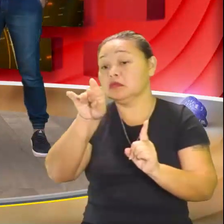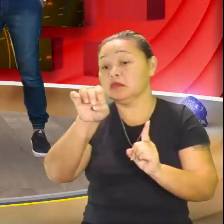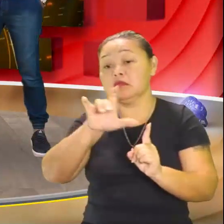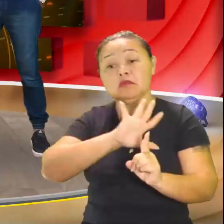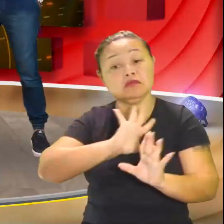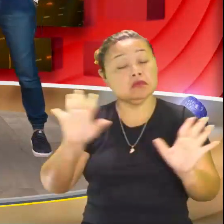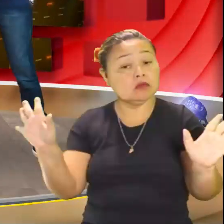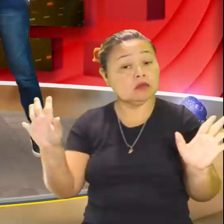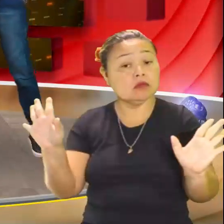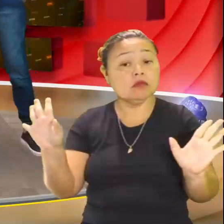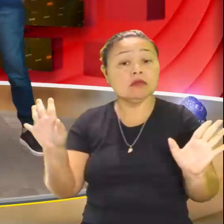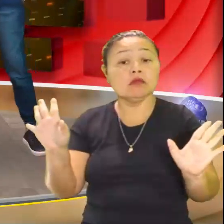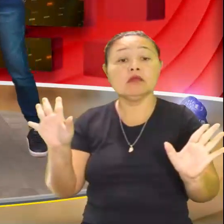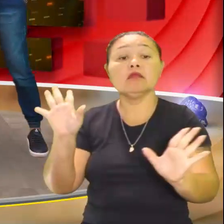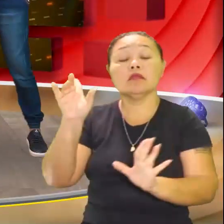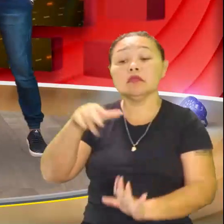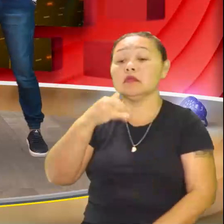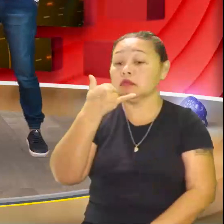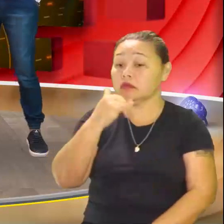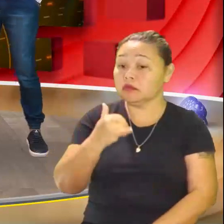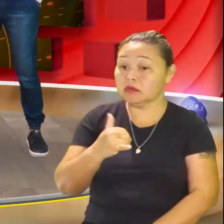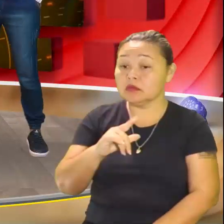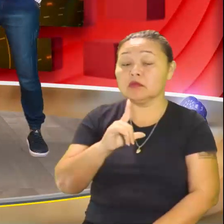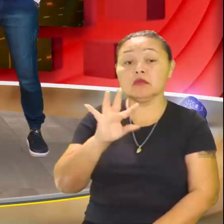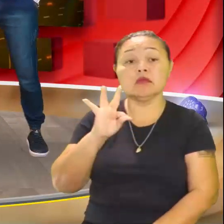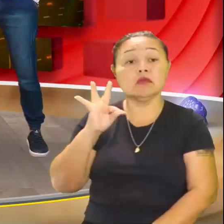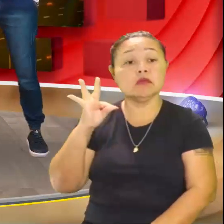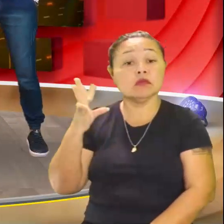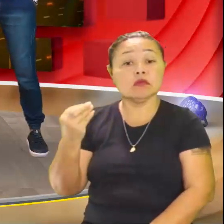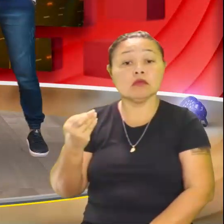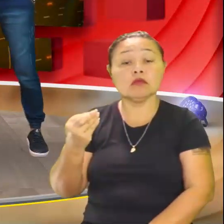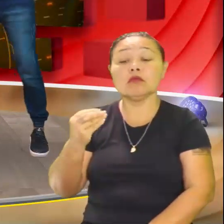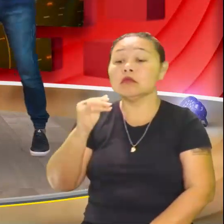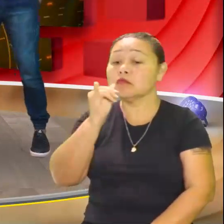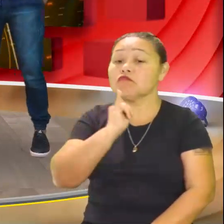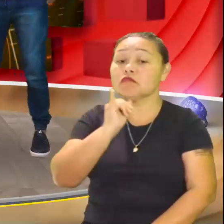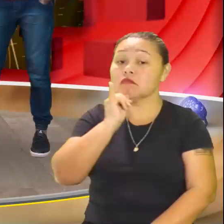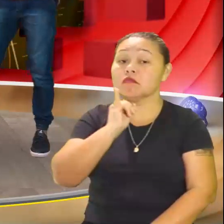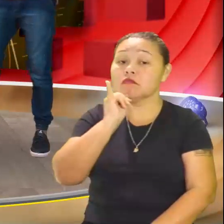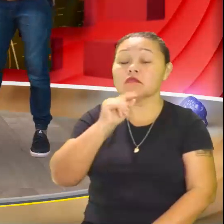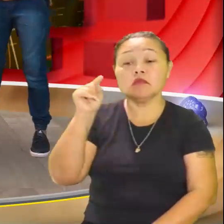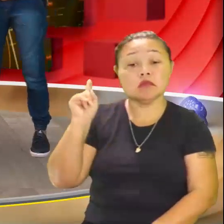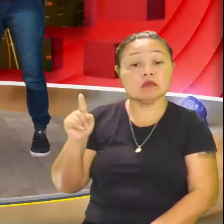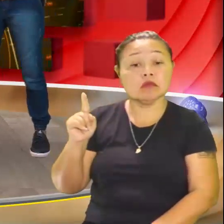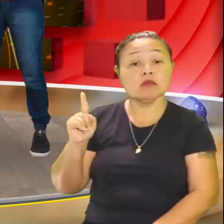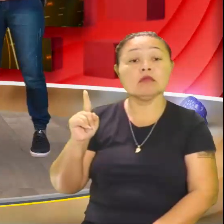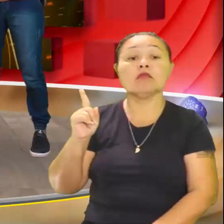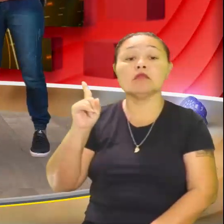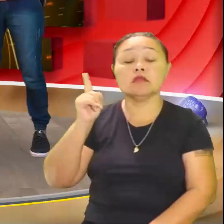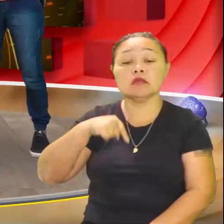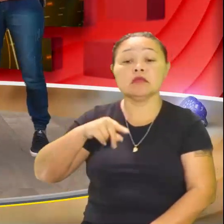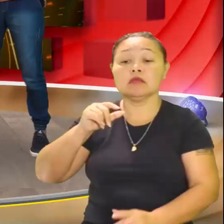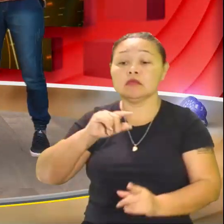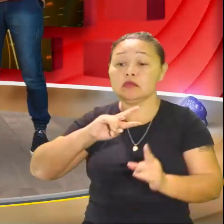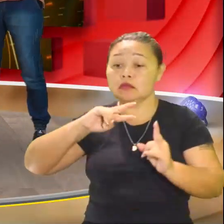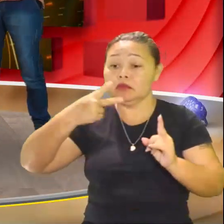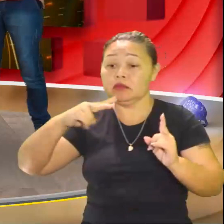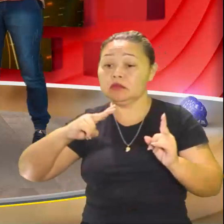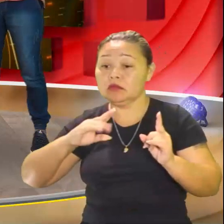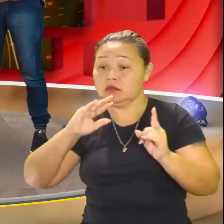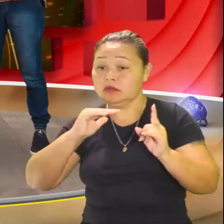unidade. Unidade, acabou. Beleza. E da mesma forma, energia, né? Então, para tudo isso, esses exemplos que a gente está dando aqui, são exemplos de